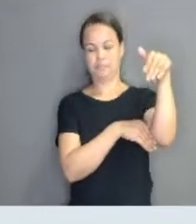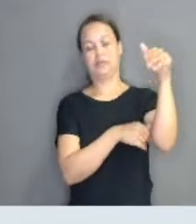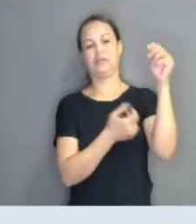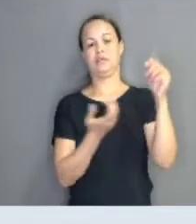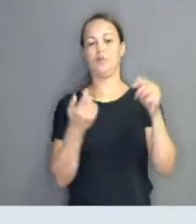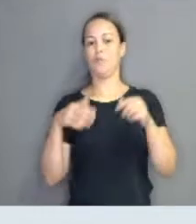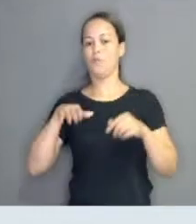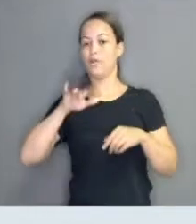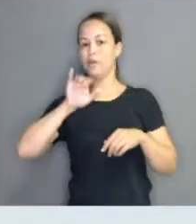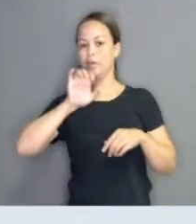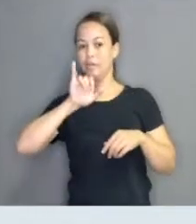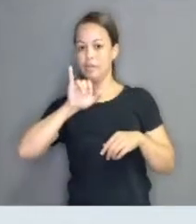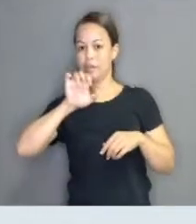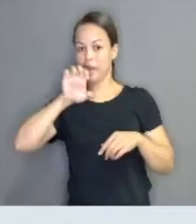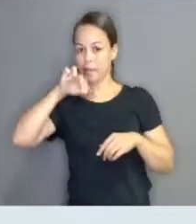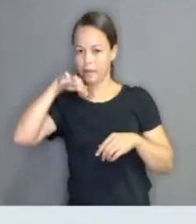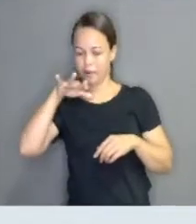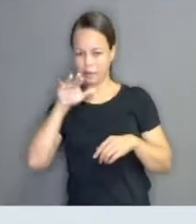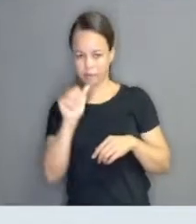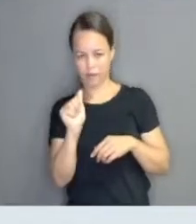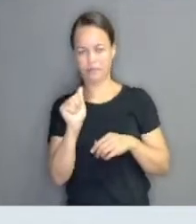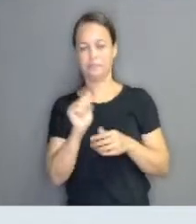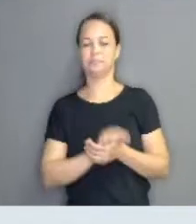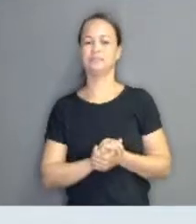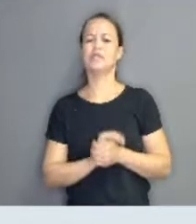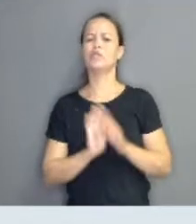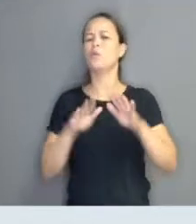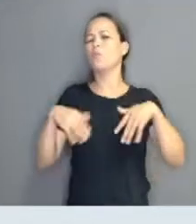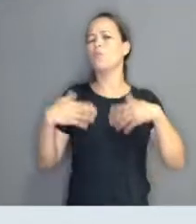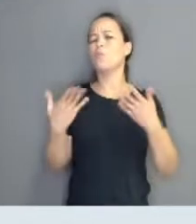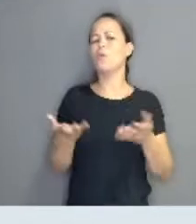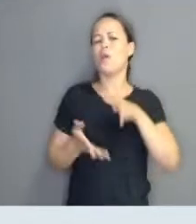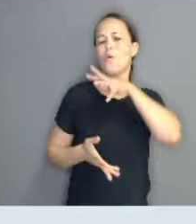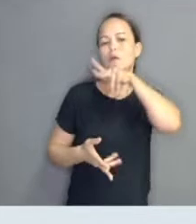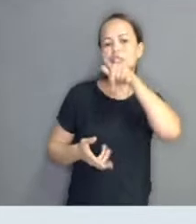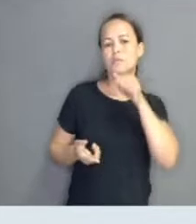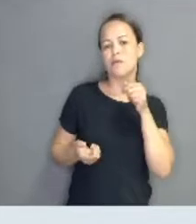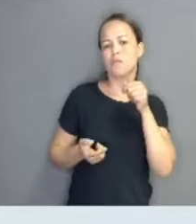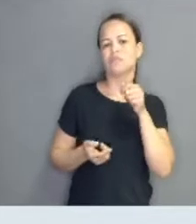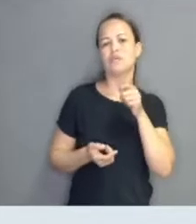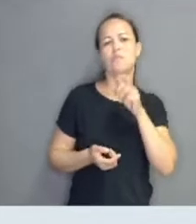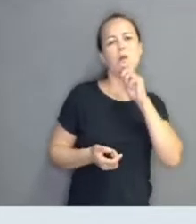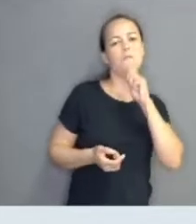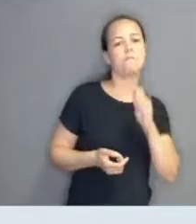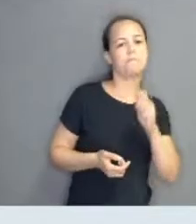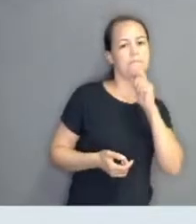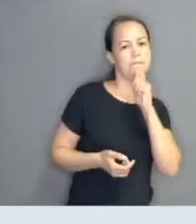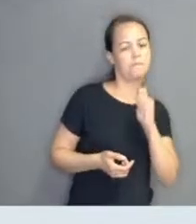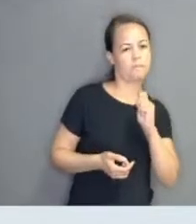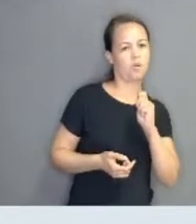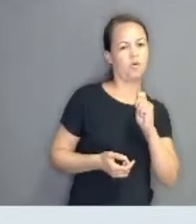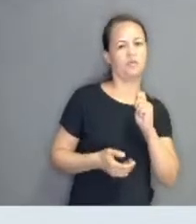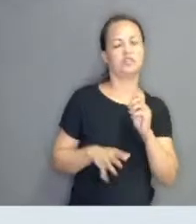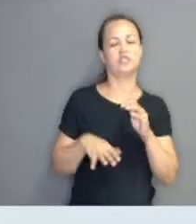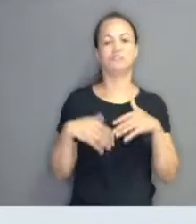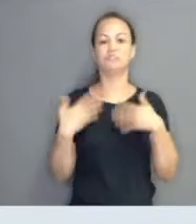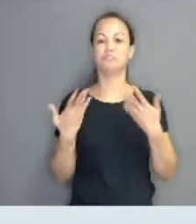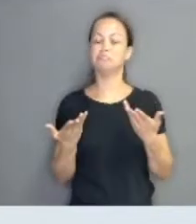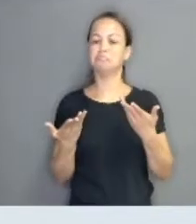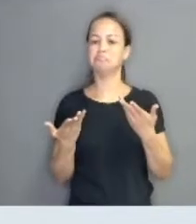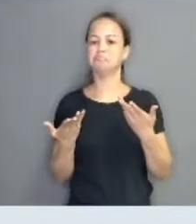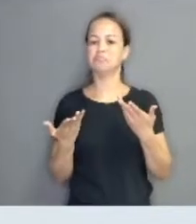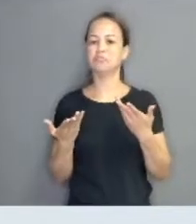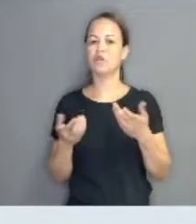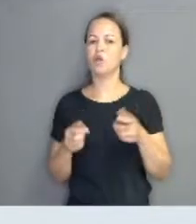hiena em qual canal vai marcar um bode e vamos